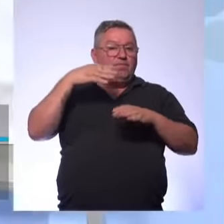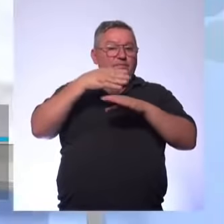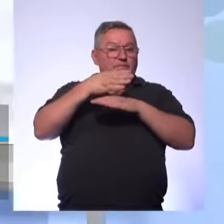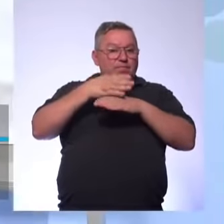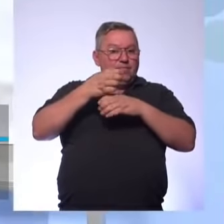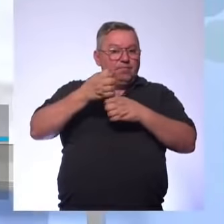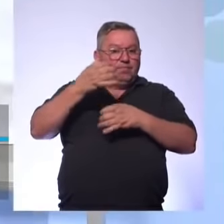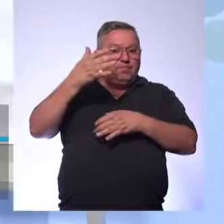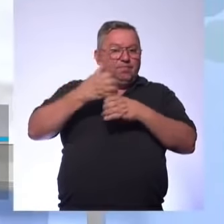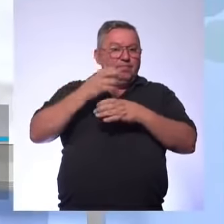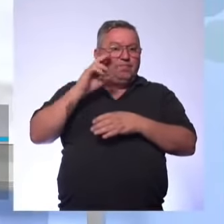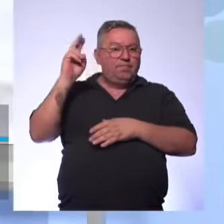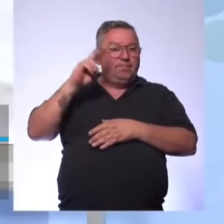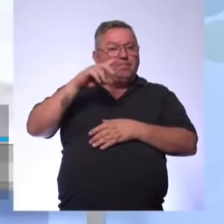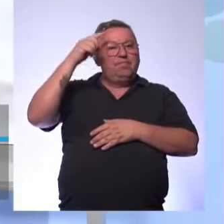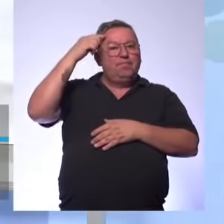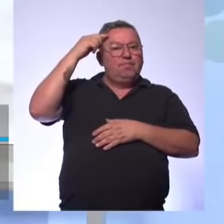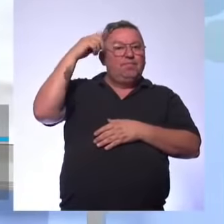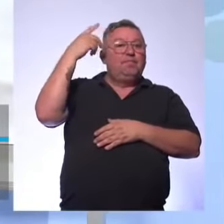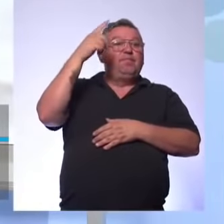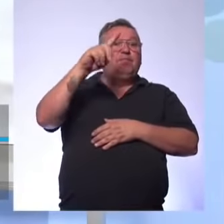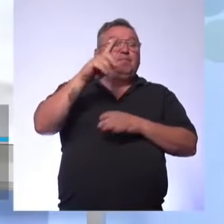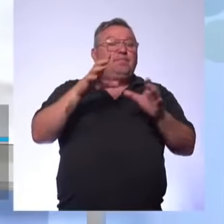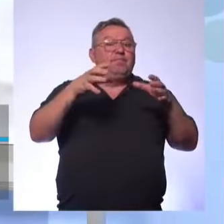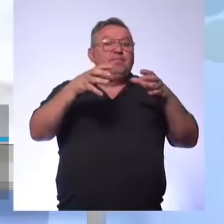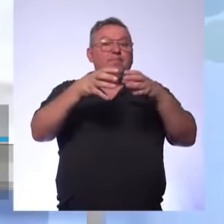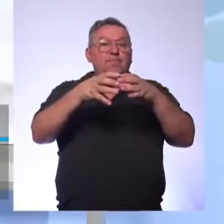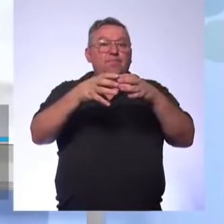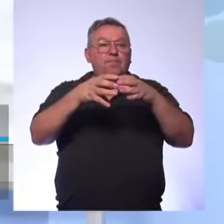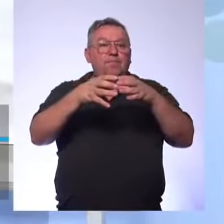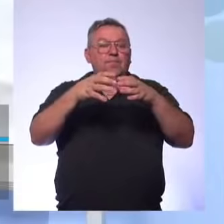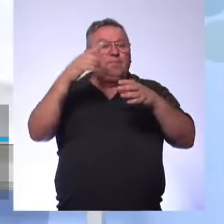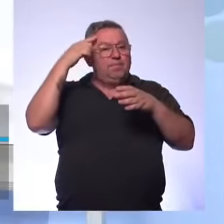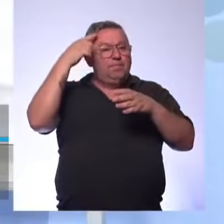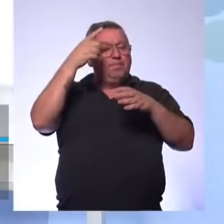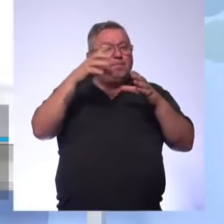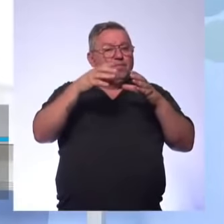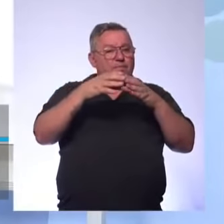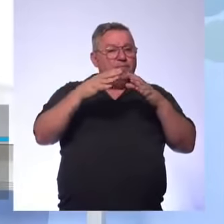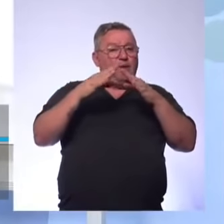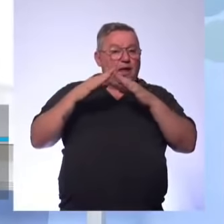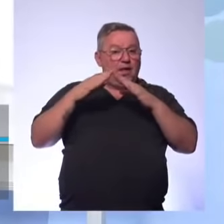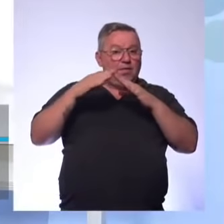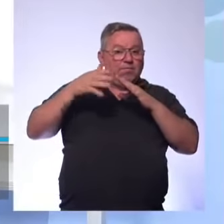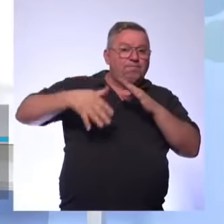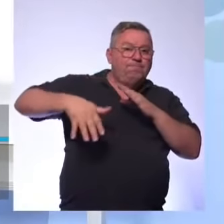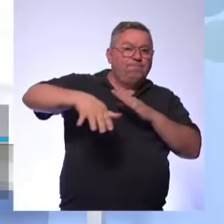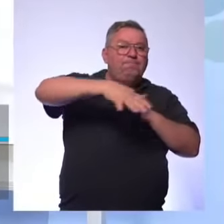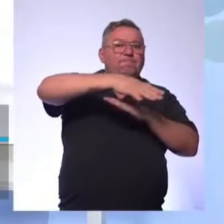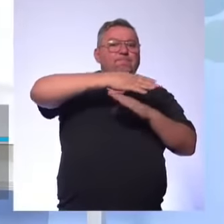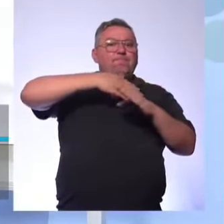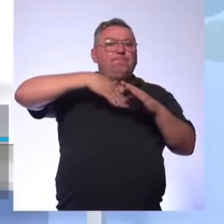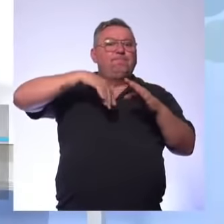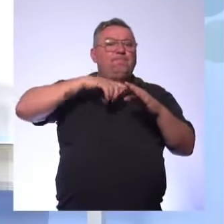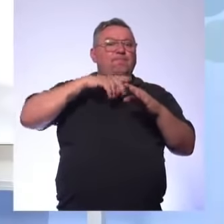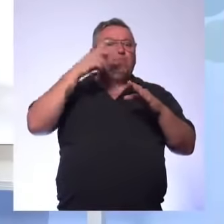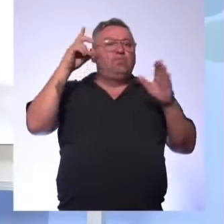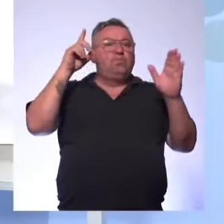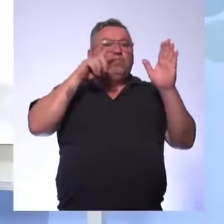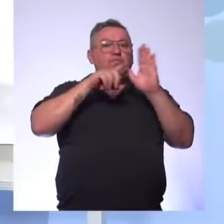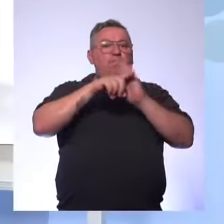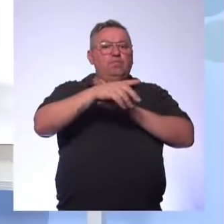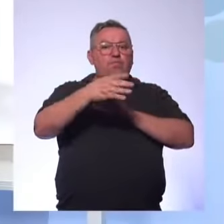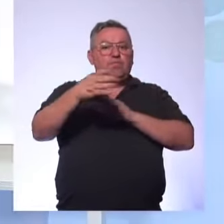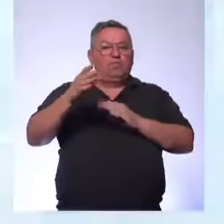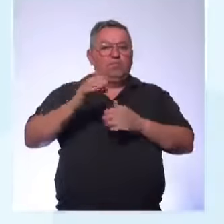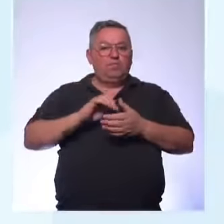também. Vamos lá pensar na sua comunidade. Pensa na sua comunidade, no entorno que você vive, e eu tenho duas perguntinhas para fazer